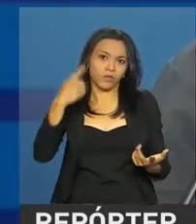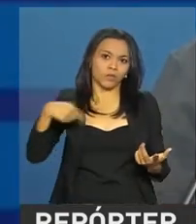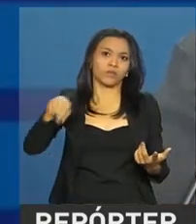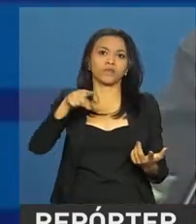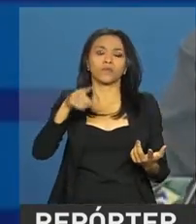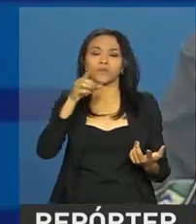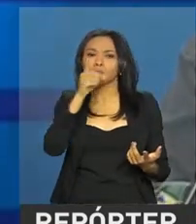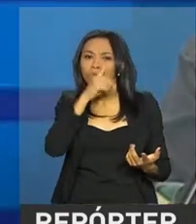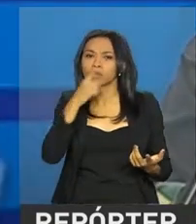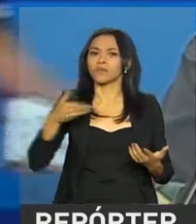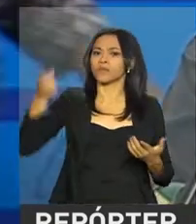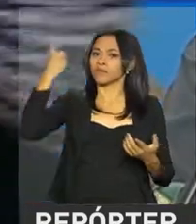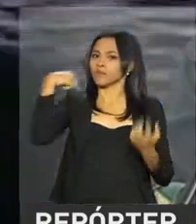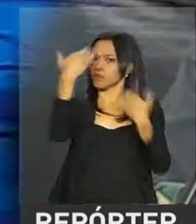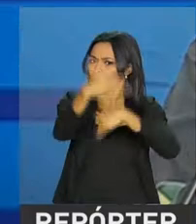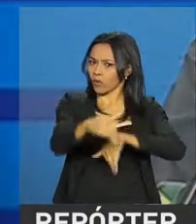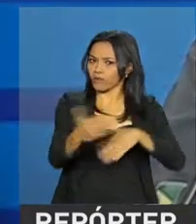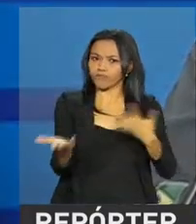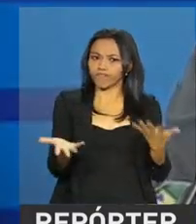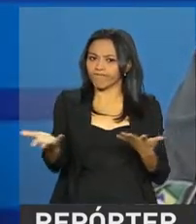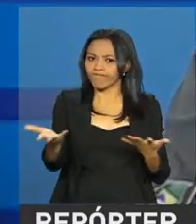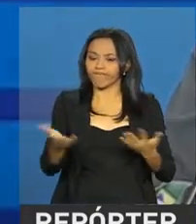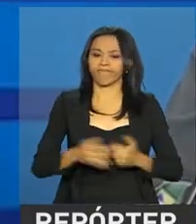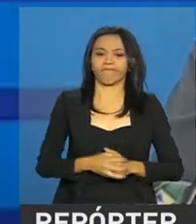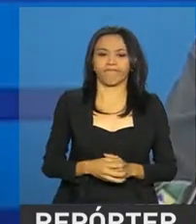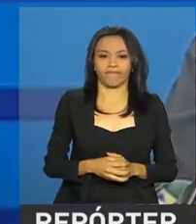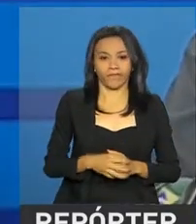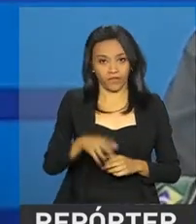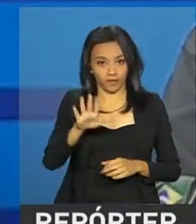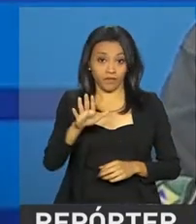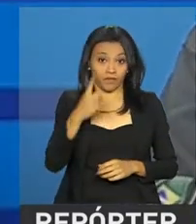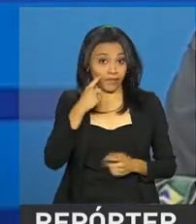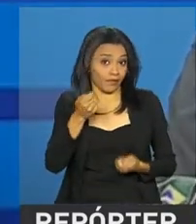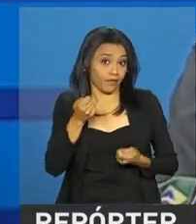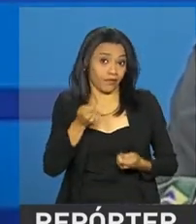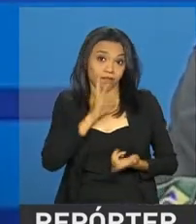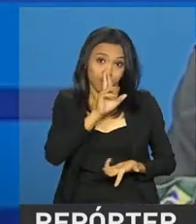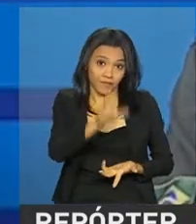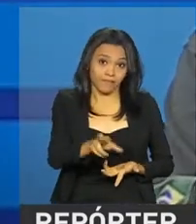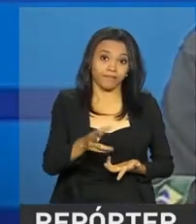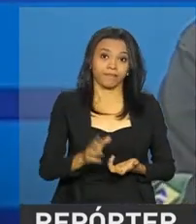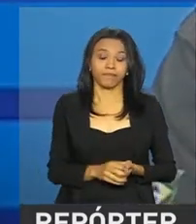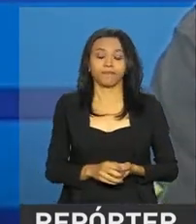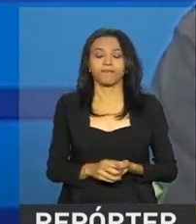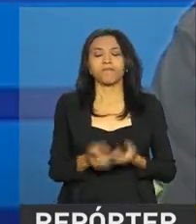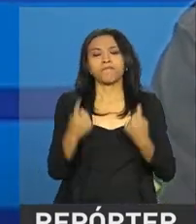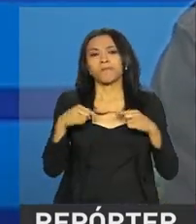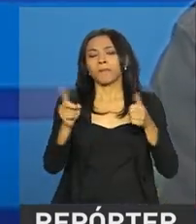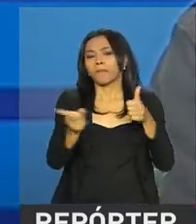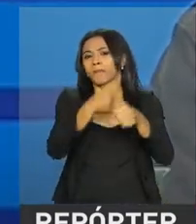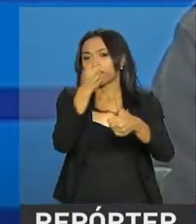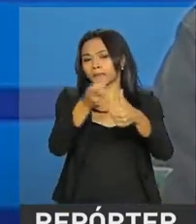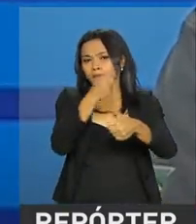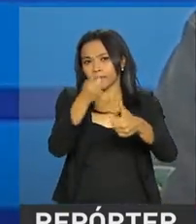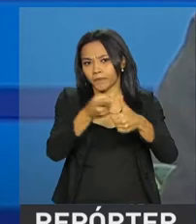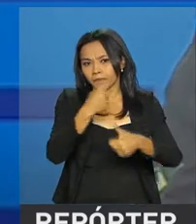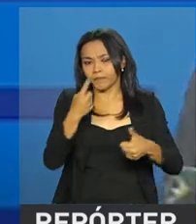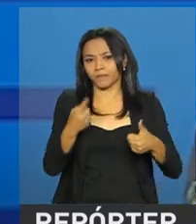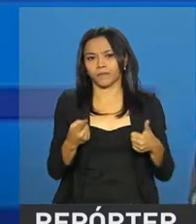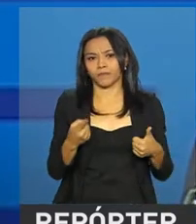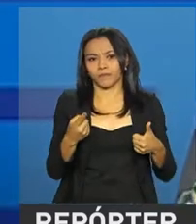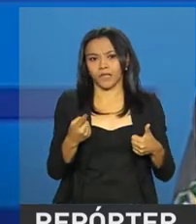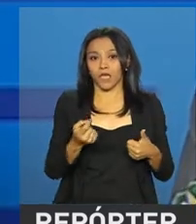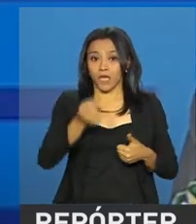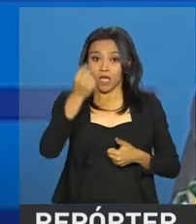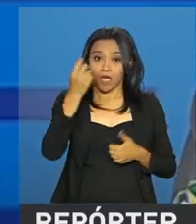Bom, vou tentar responder. Se eu não responder, porque aí você me... Bom, primeira coisa, as